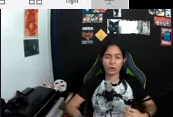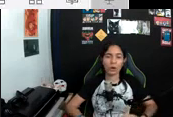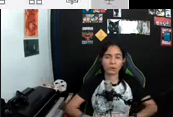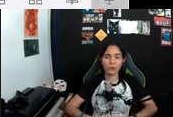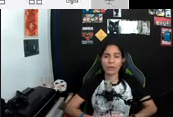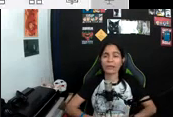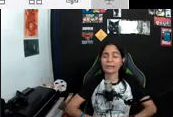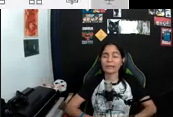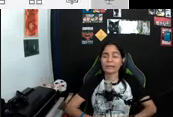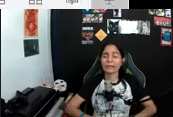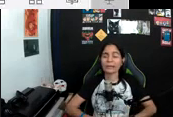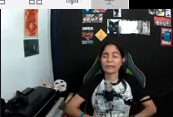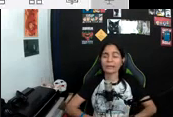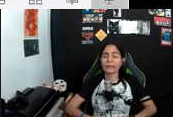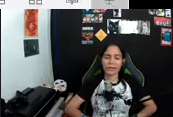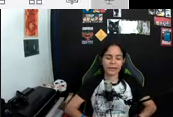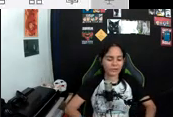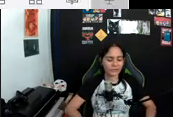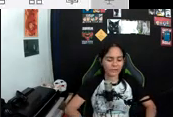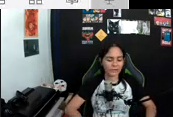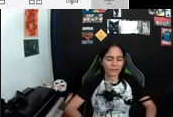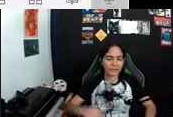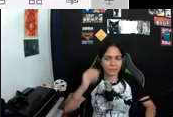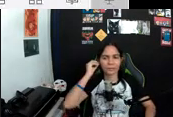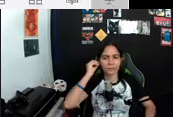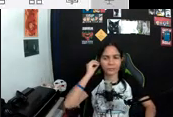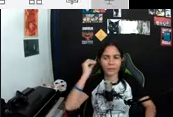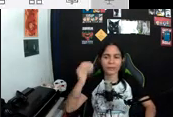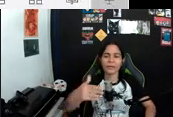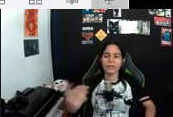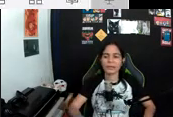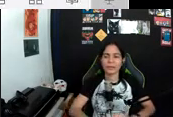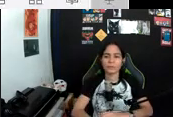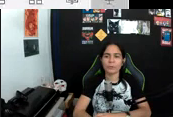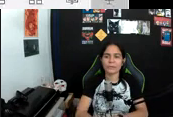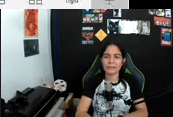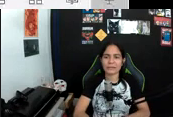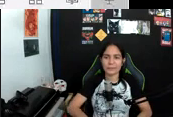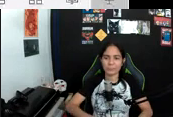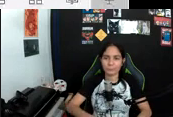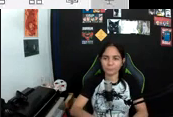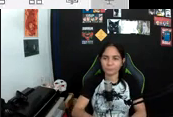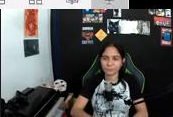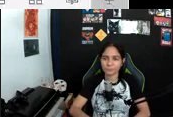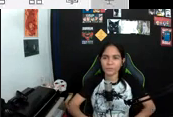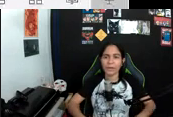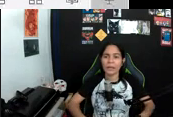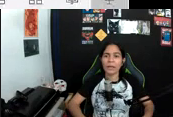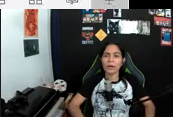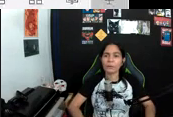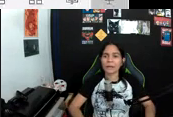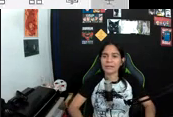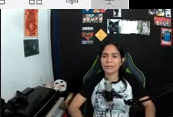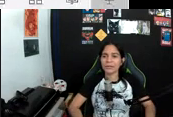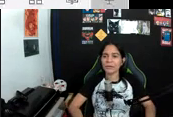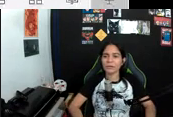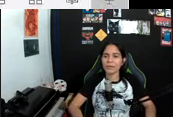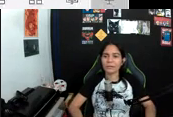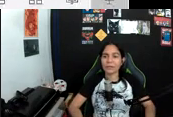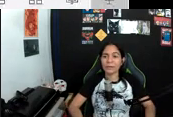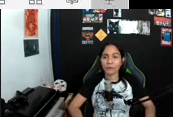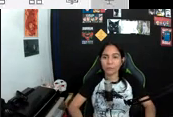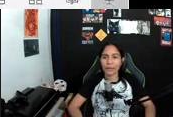mesmo diagnóstico, se existem outras alternativas de tratamento para que ele possa estar seguindo. O